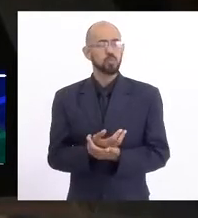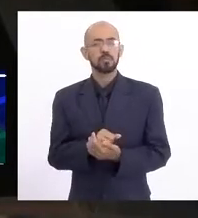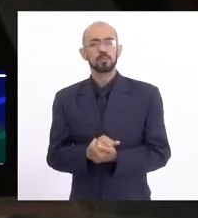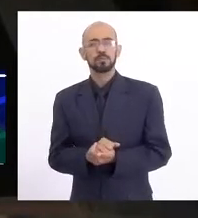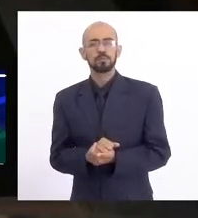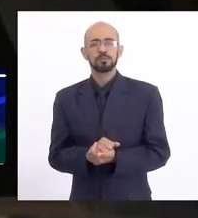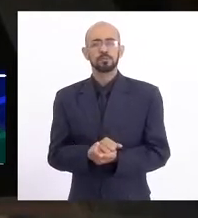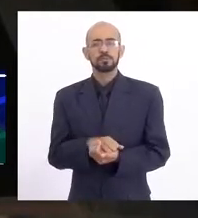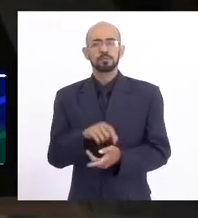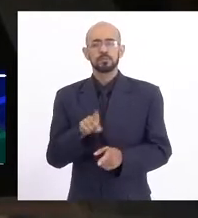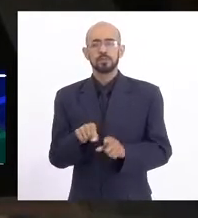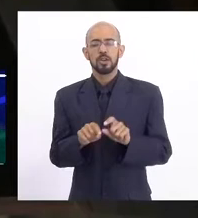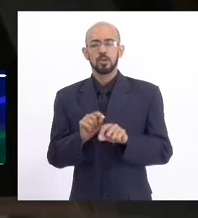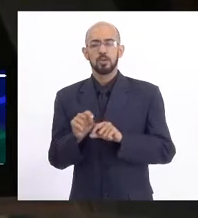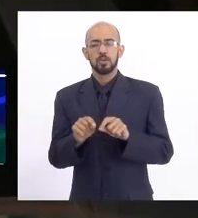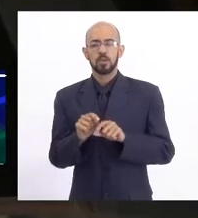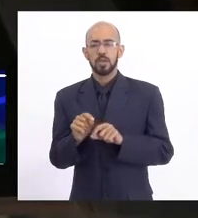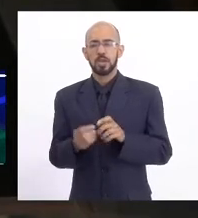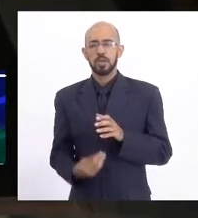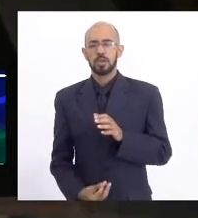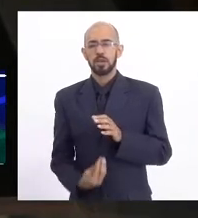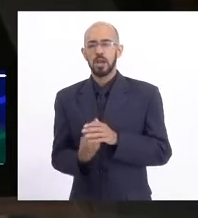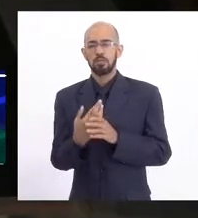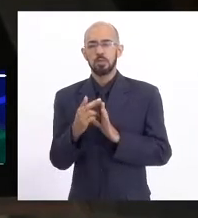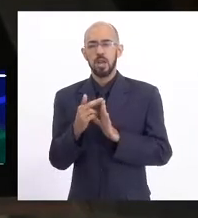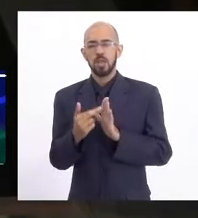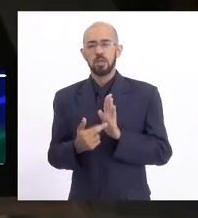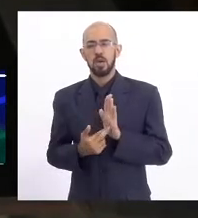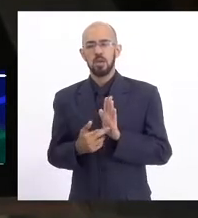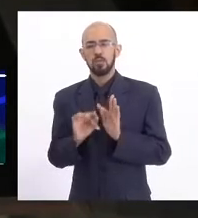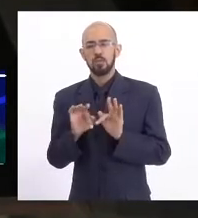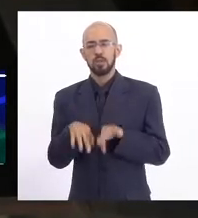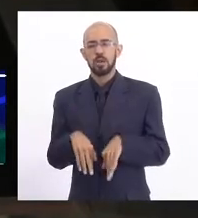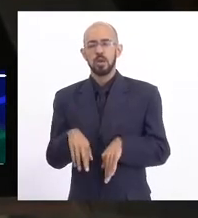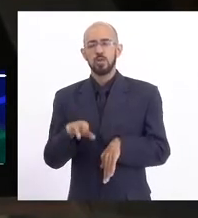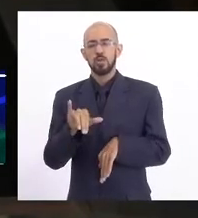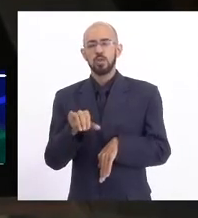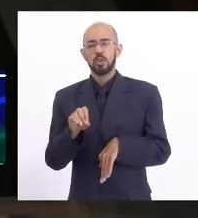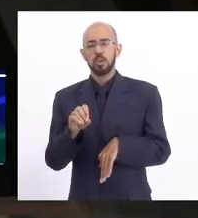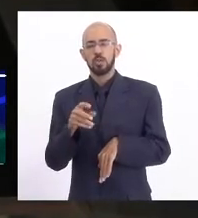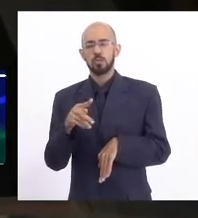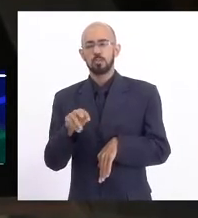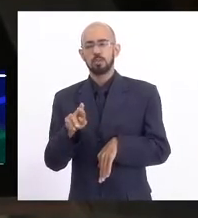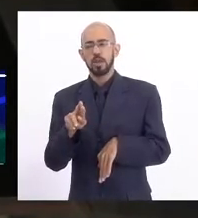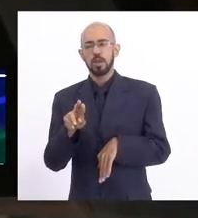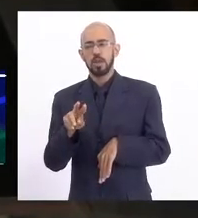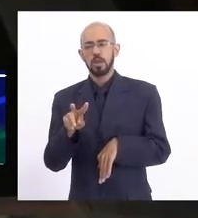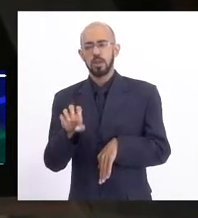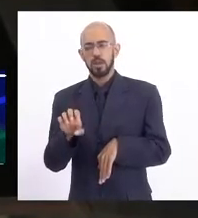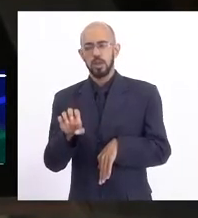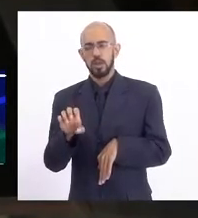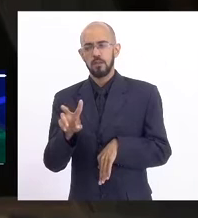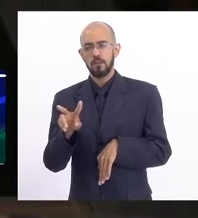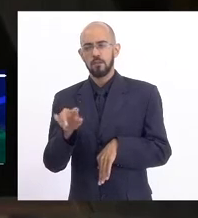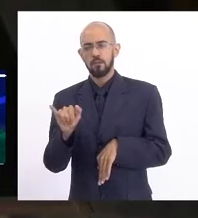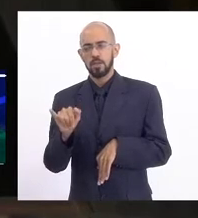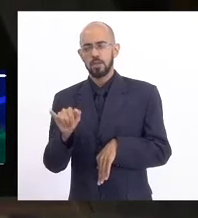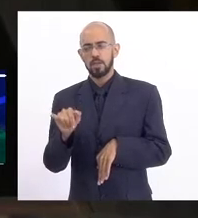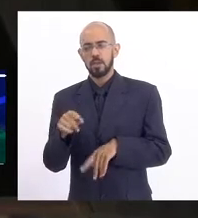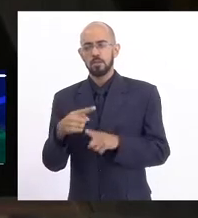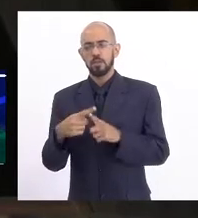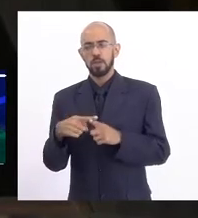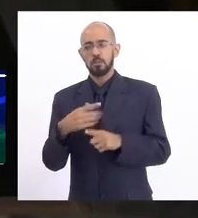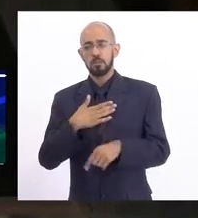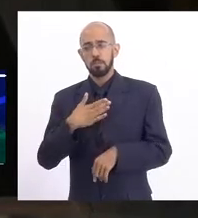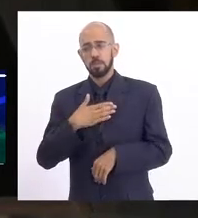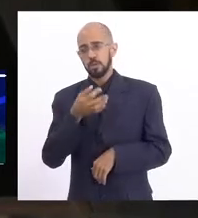que é constituído pelo relatório final da CPI do Rio Previdência, porque considero, em primeiro